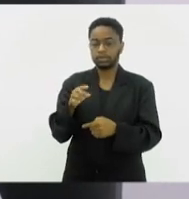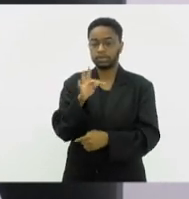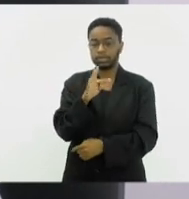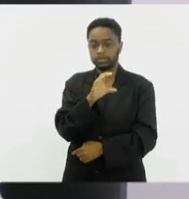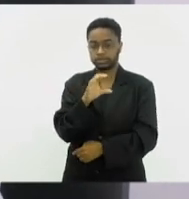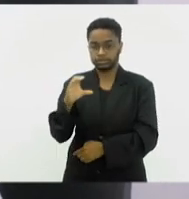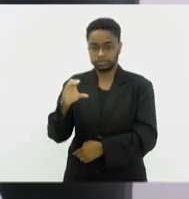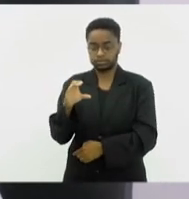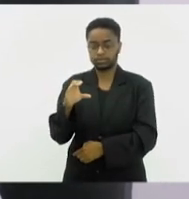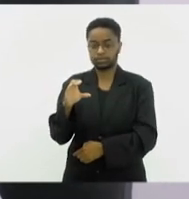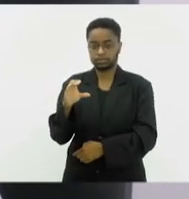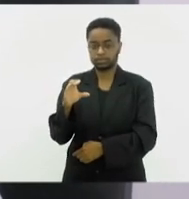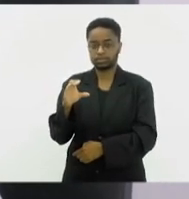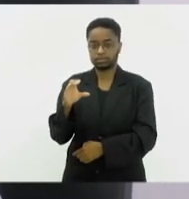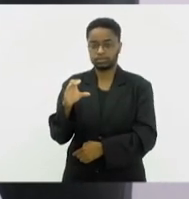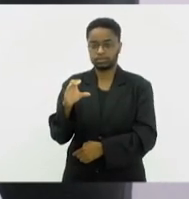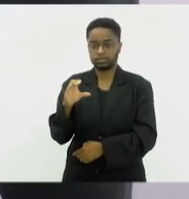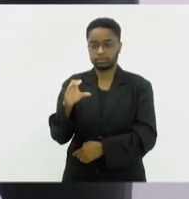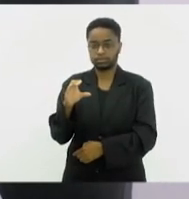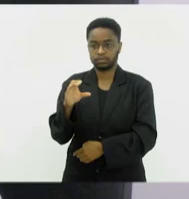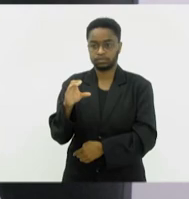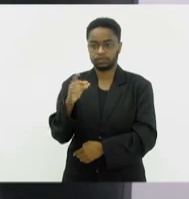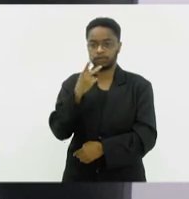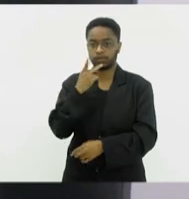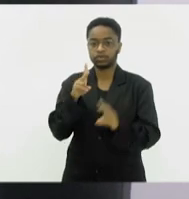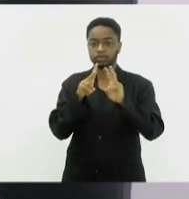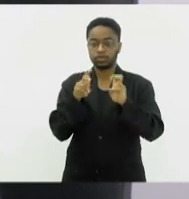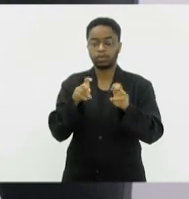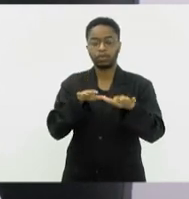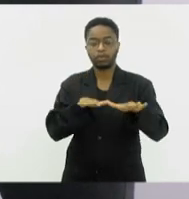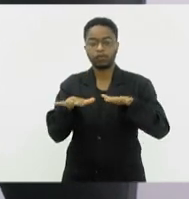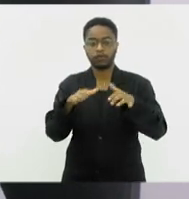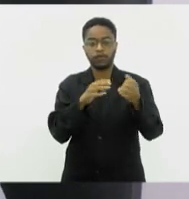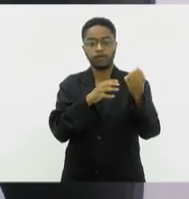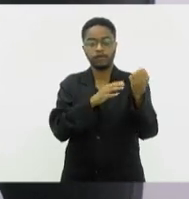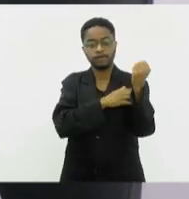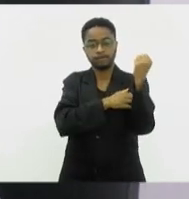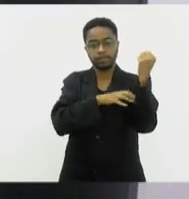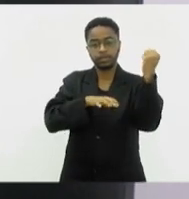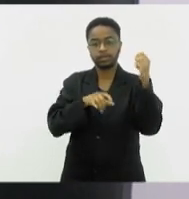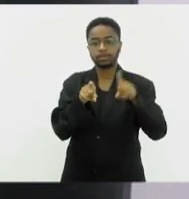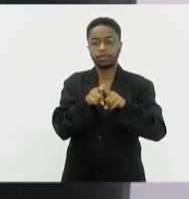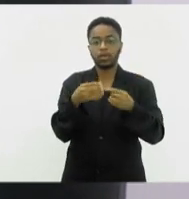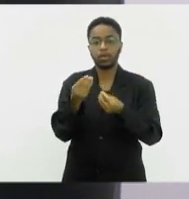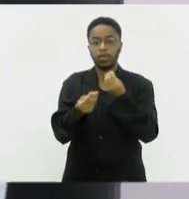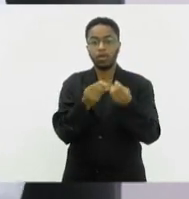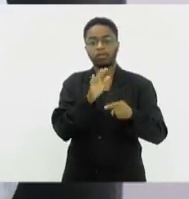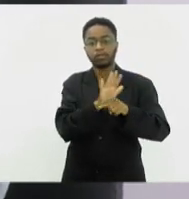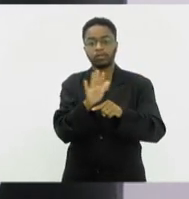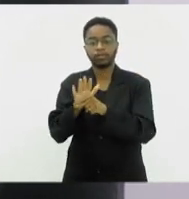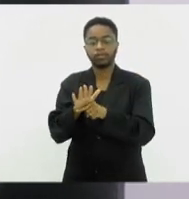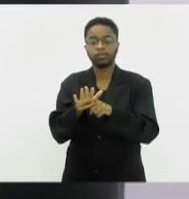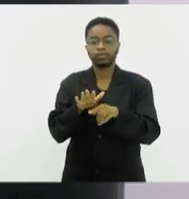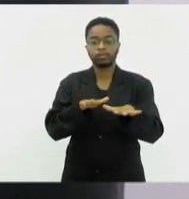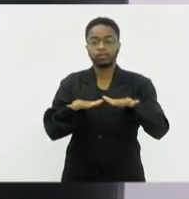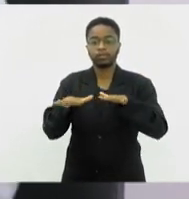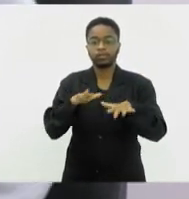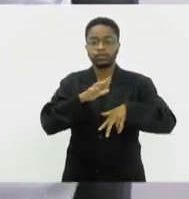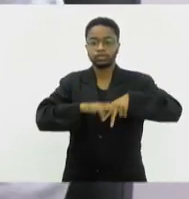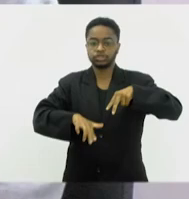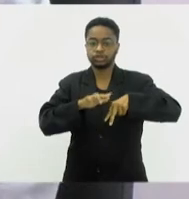curso era o movimento feminista e suas contribuições às questões de violência de gênero no Brasil.